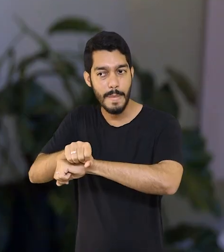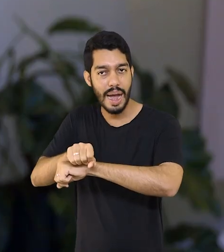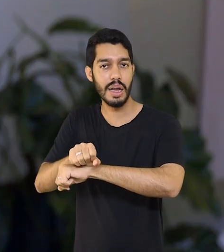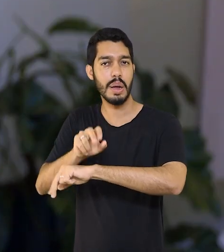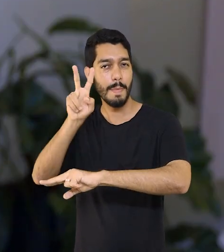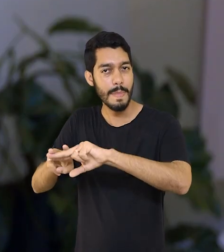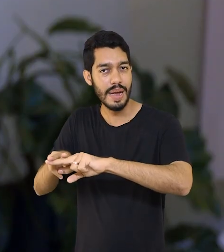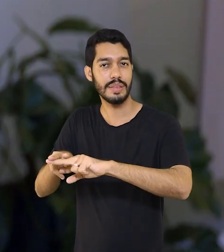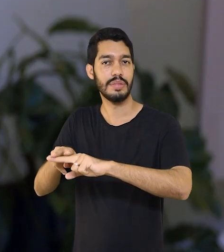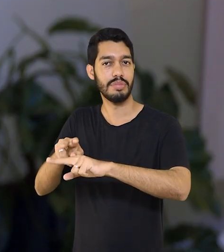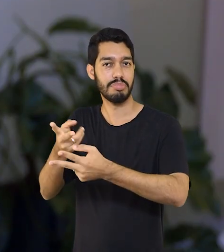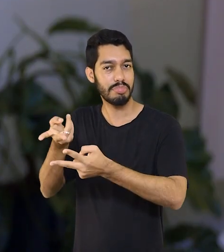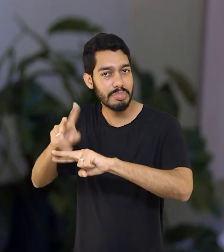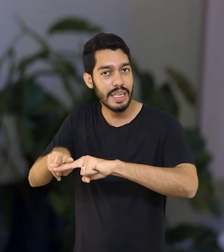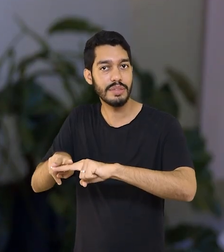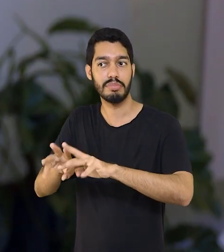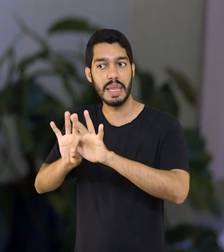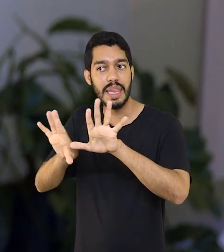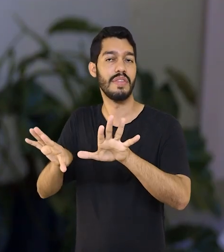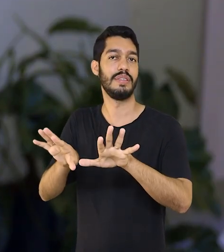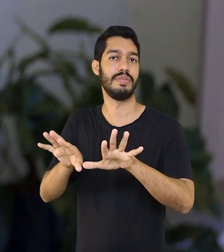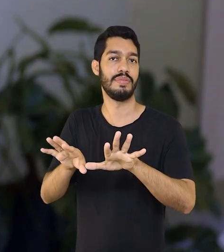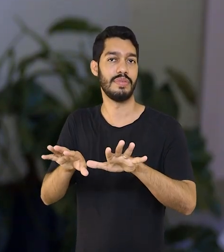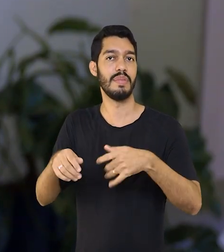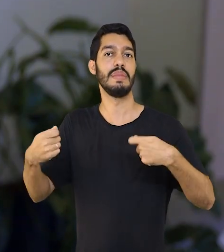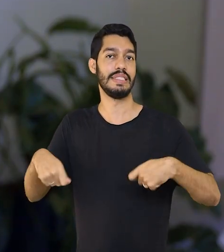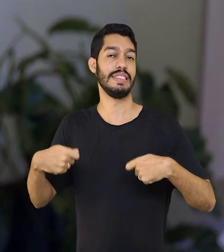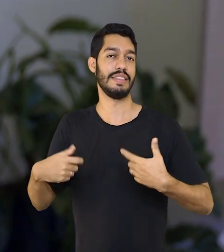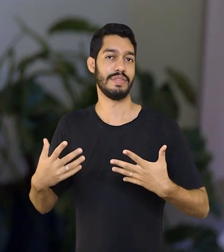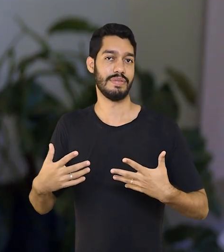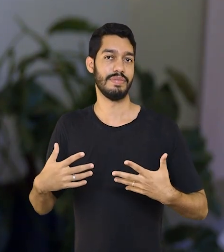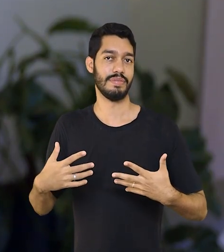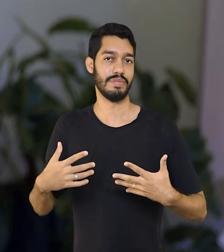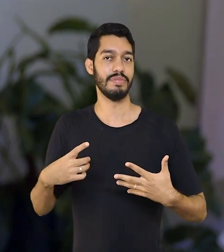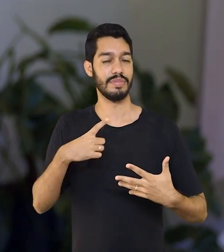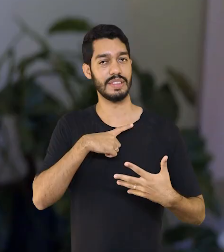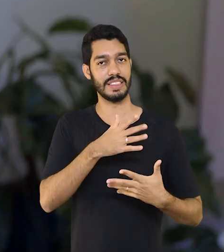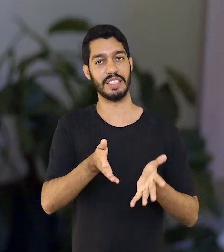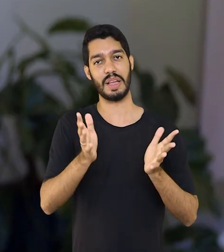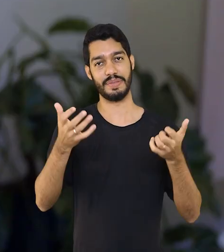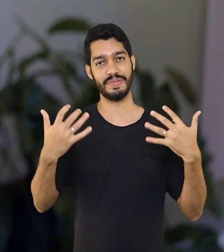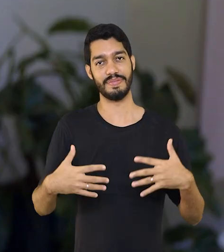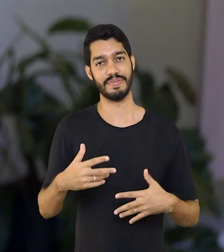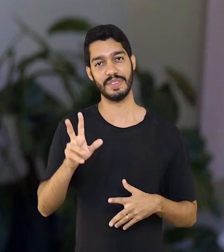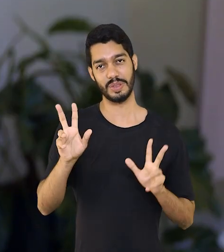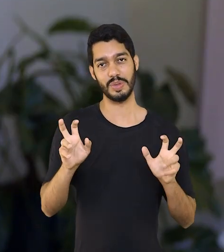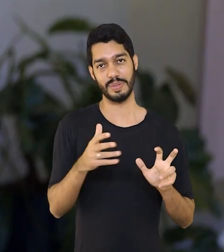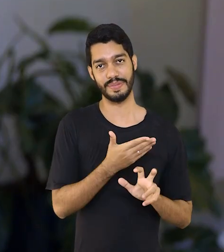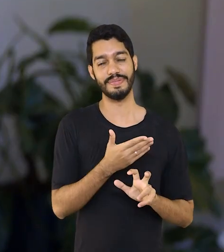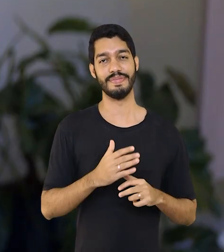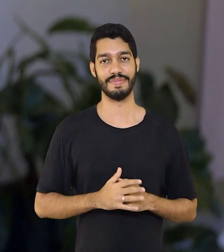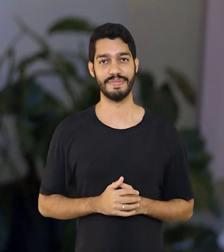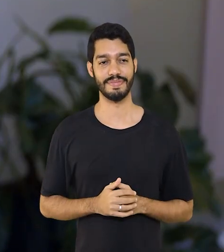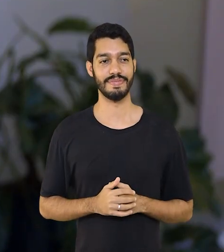arrolhado, está preso. Nós precisamos liberar essas forças que foram comentadas pela